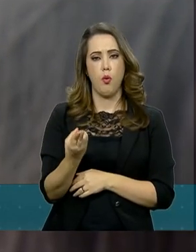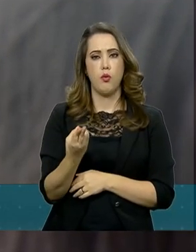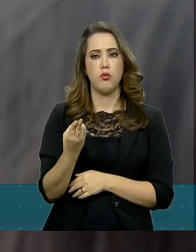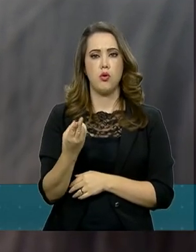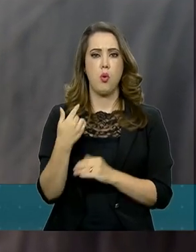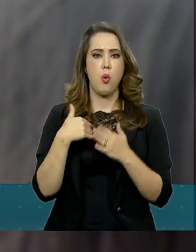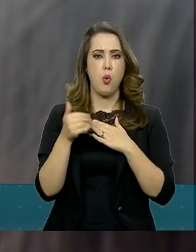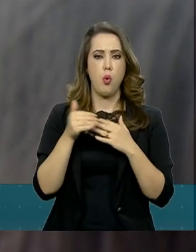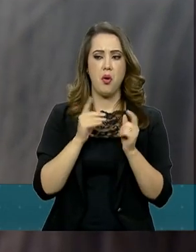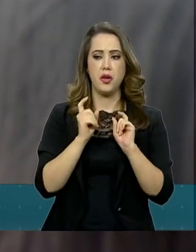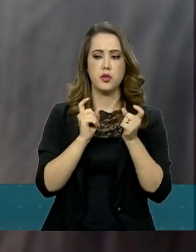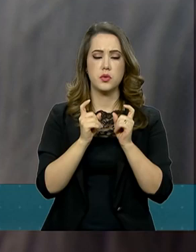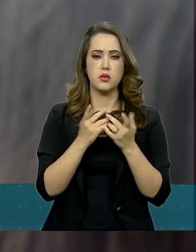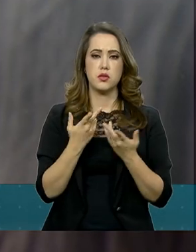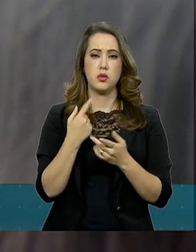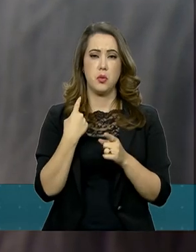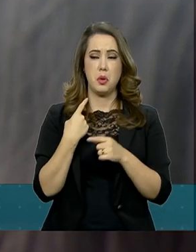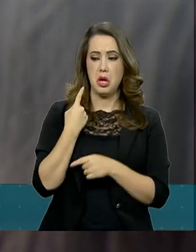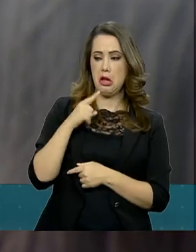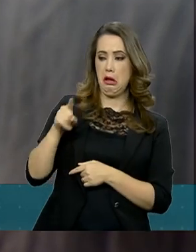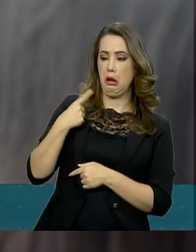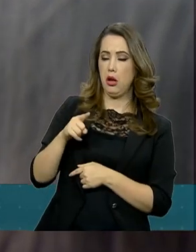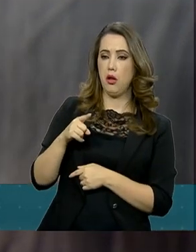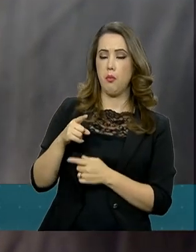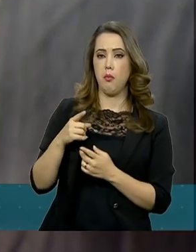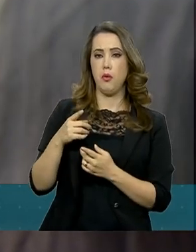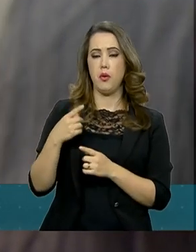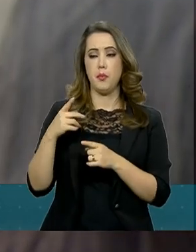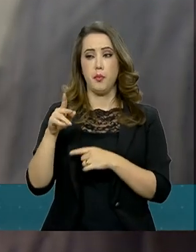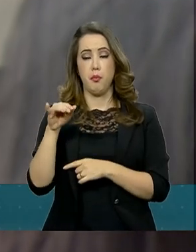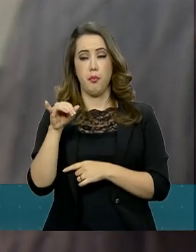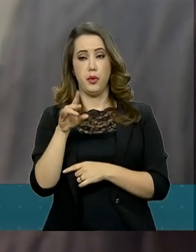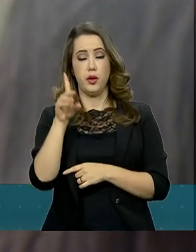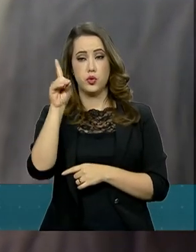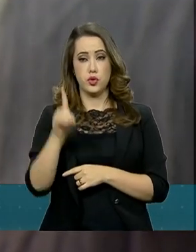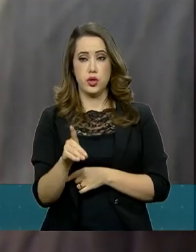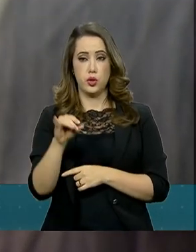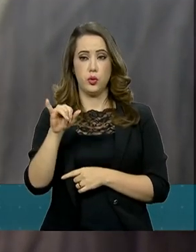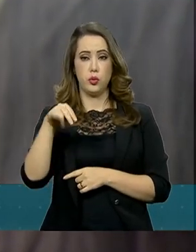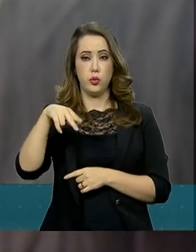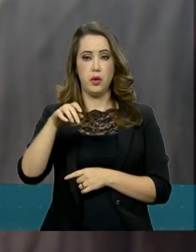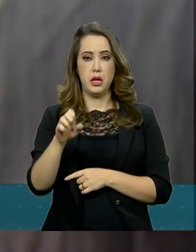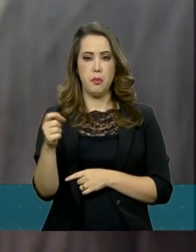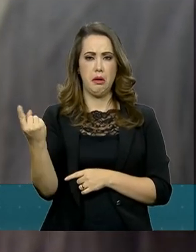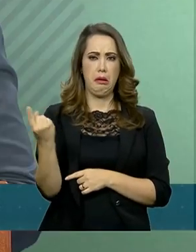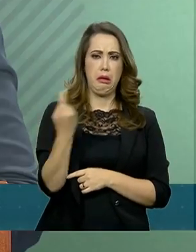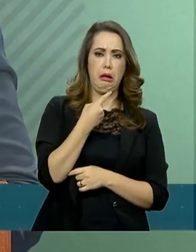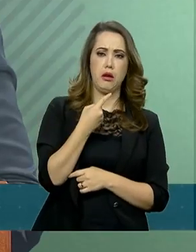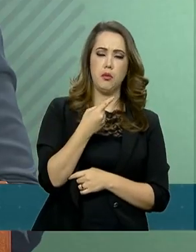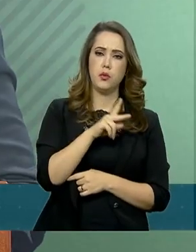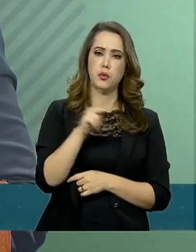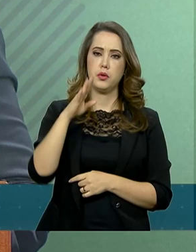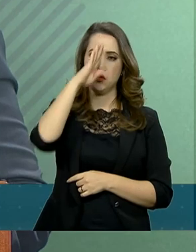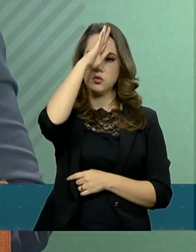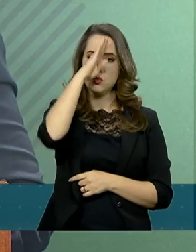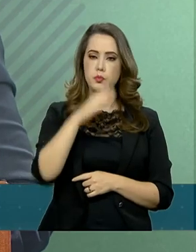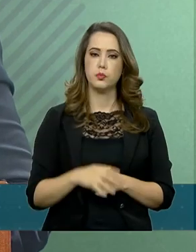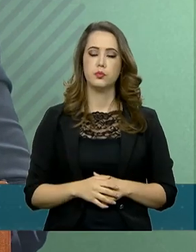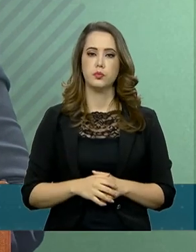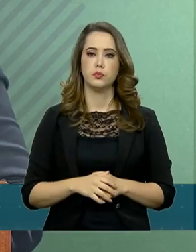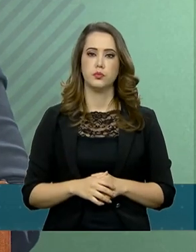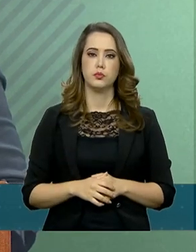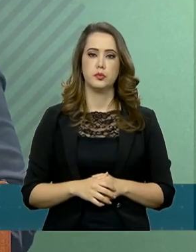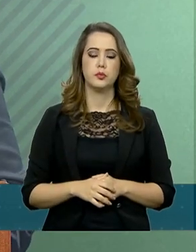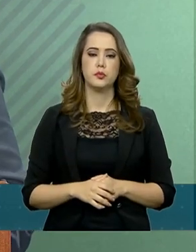agestão dele ele fez algumas críticas ao presidente o que ele falou sobre esse assunto com o senhor é muito bem com relação a sua